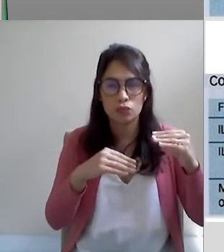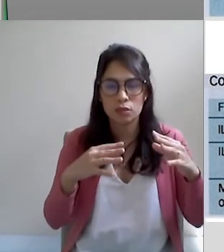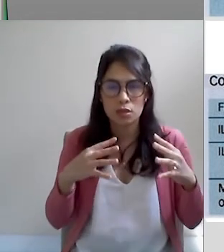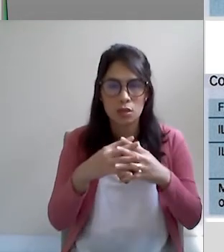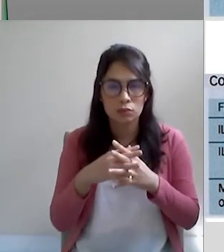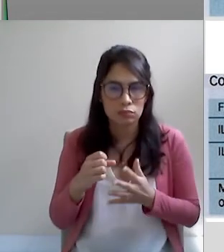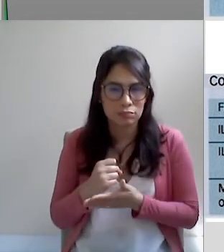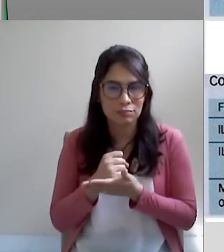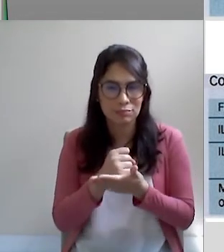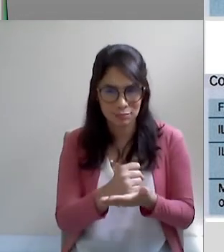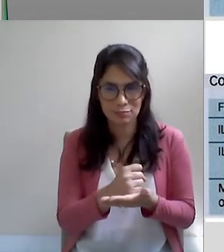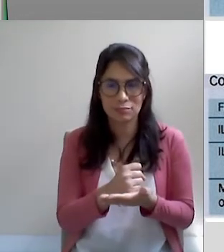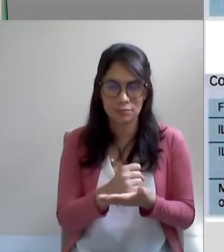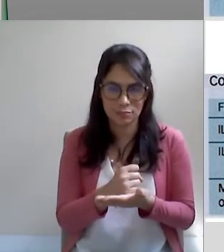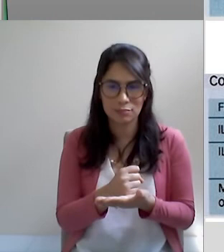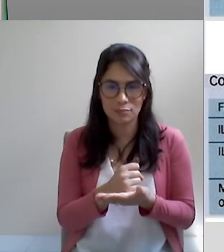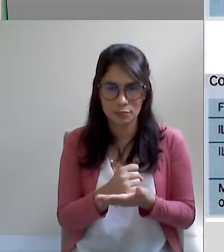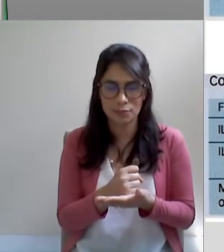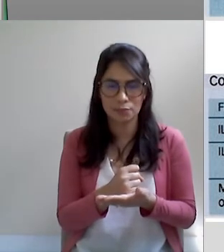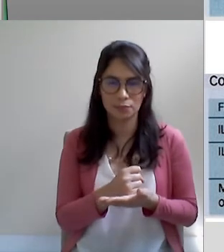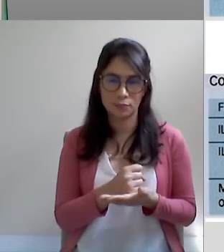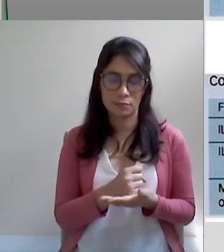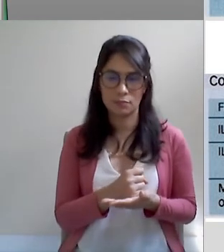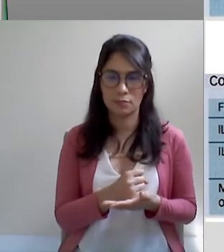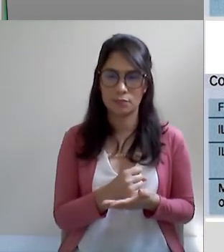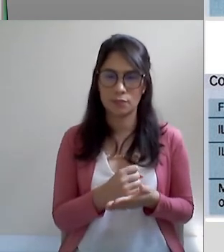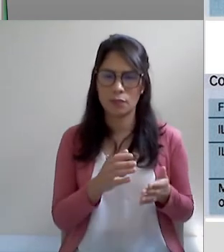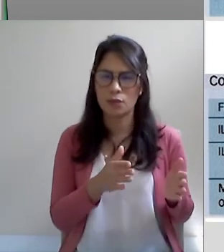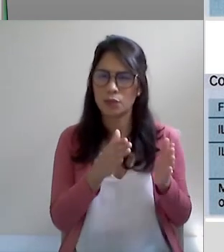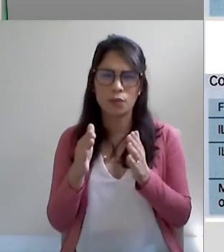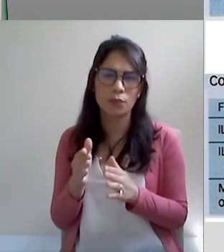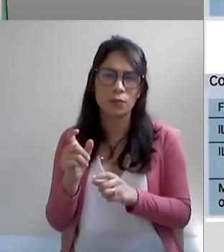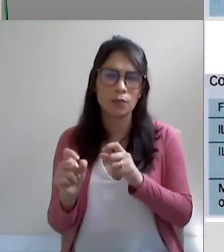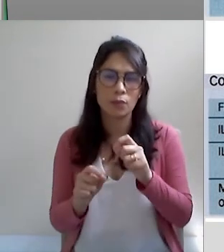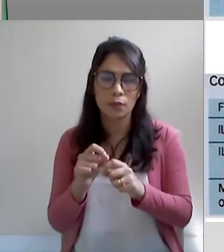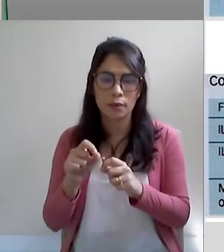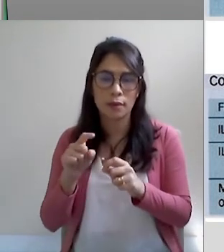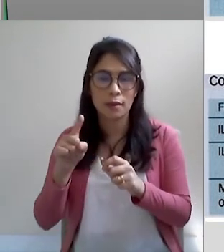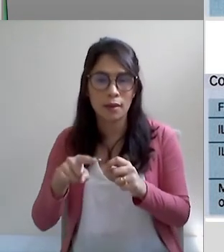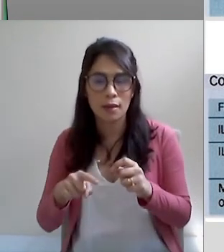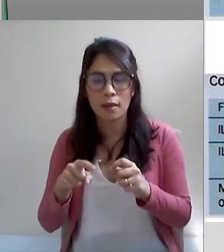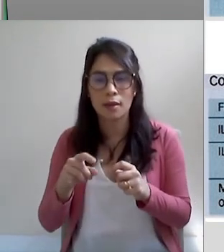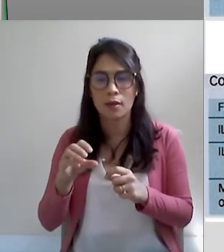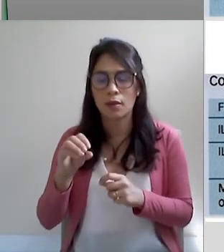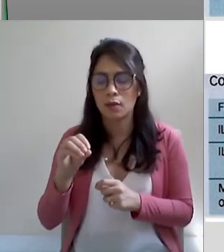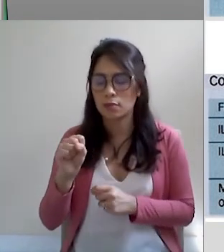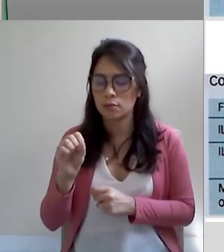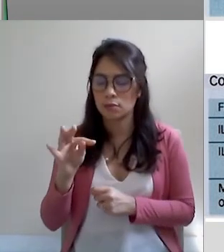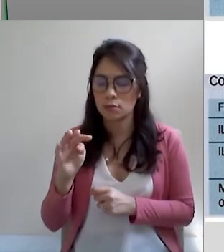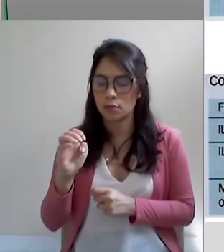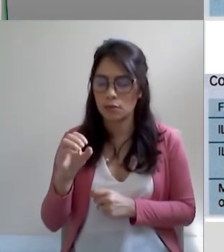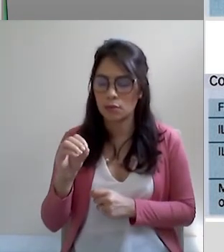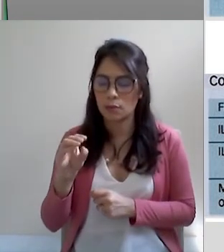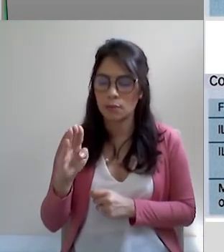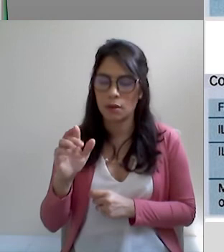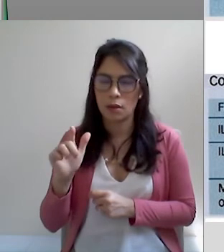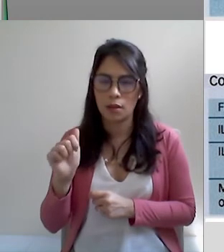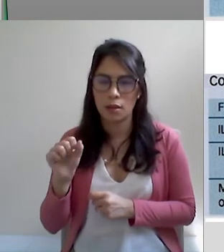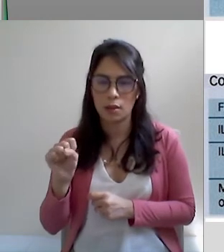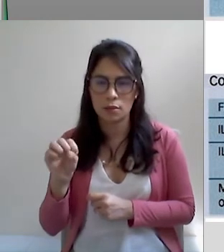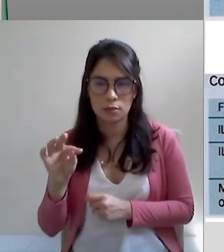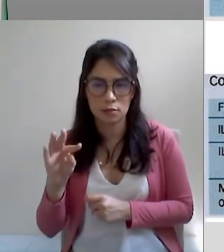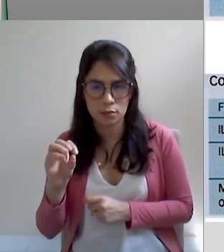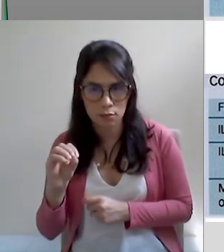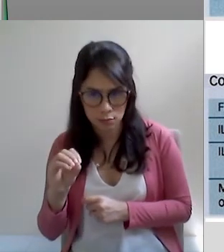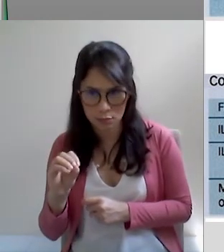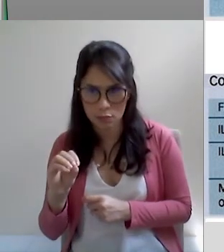conjuntivo frouxo, fibroblastos e células do periósteos, e depois o calo ósseo, onde temos osteoblastos